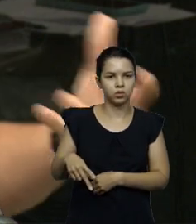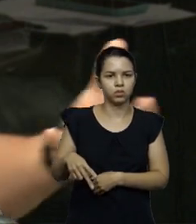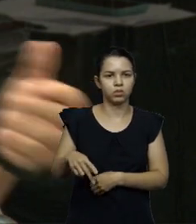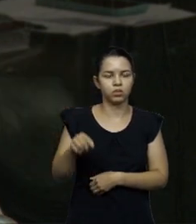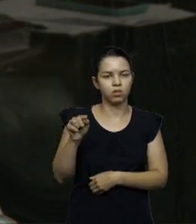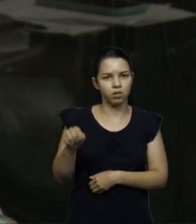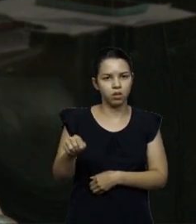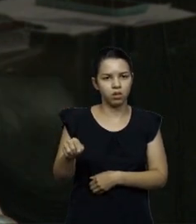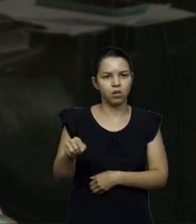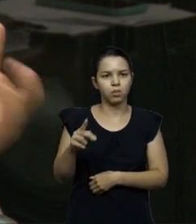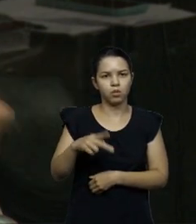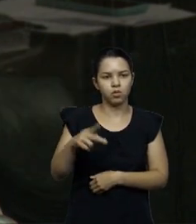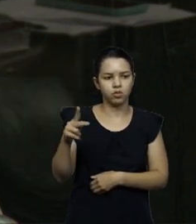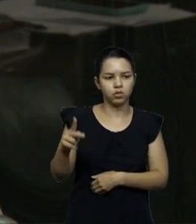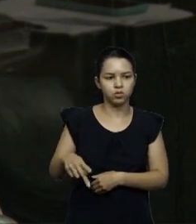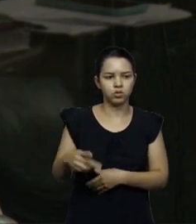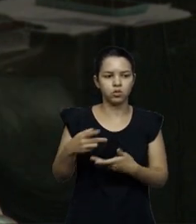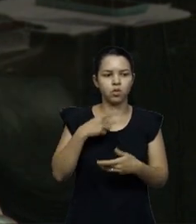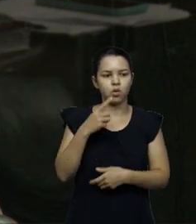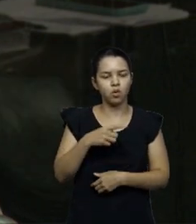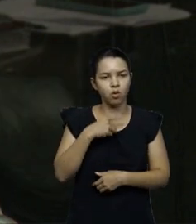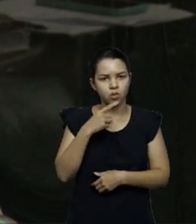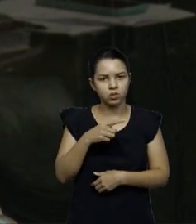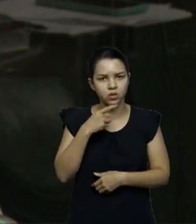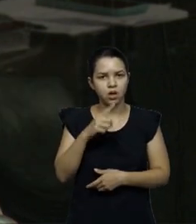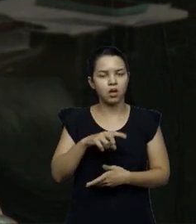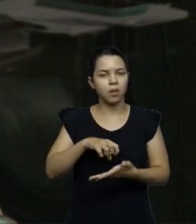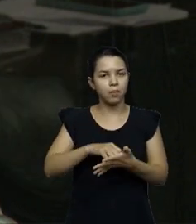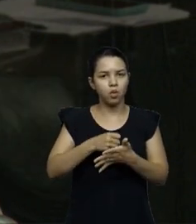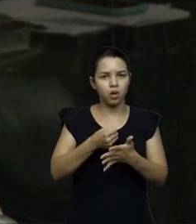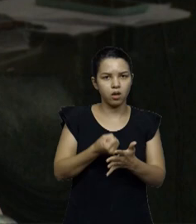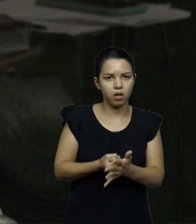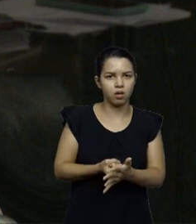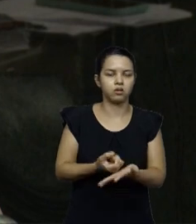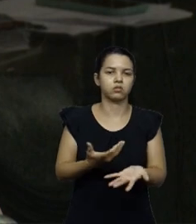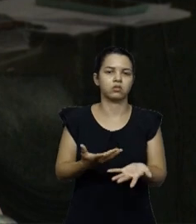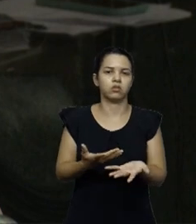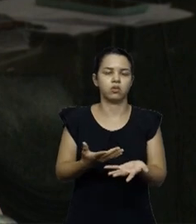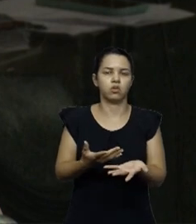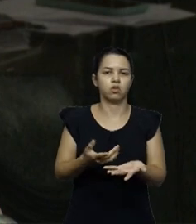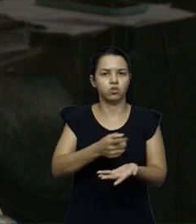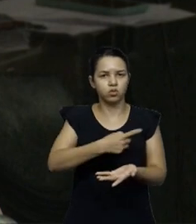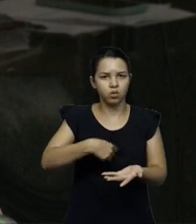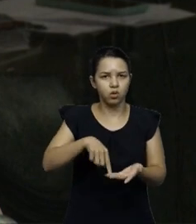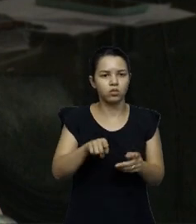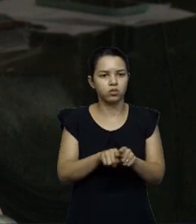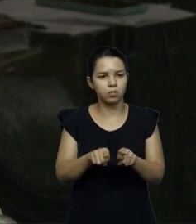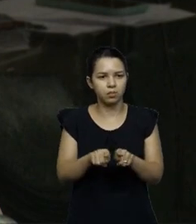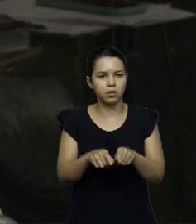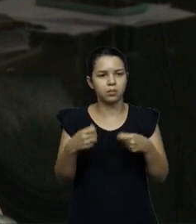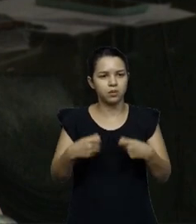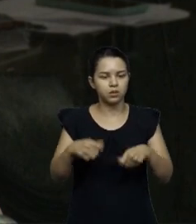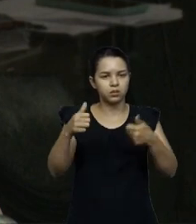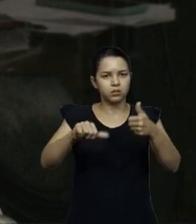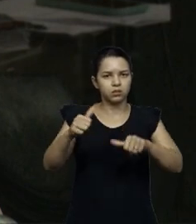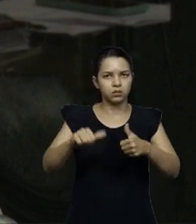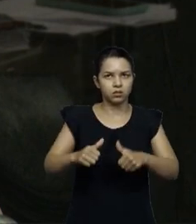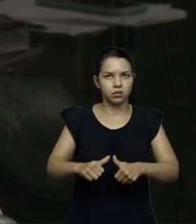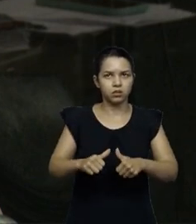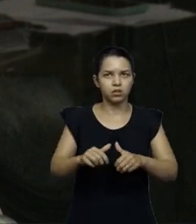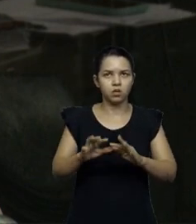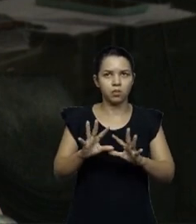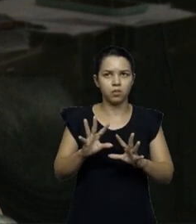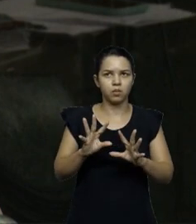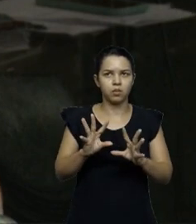pegar o professor pega e larga e fica bloqueado né E também para a gente rever também a questão da obra concluir só